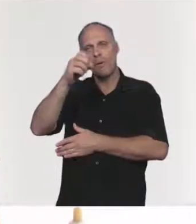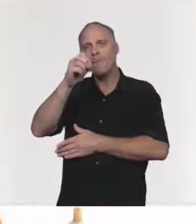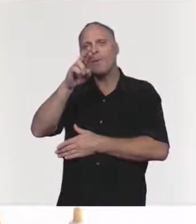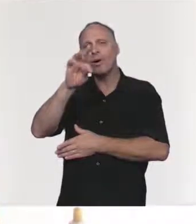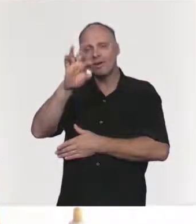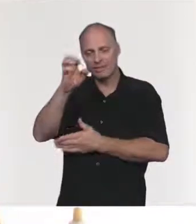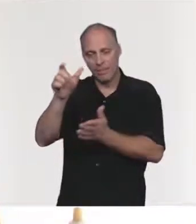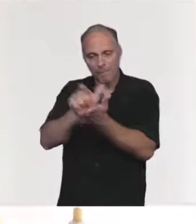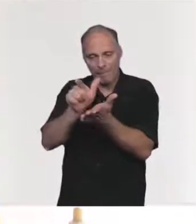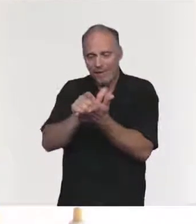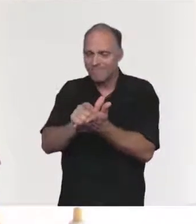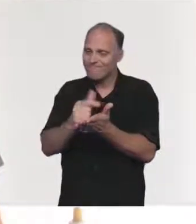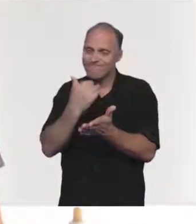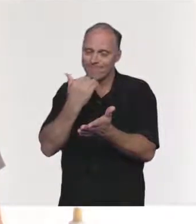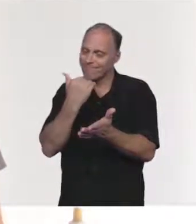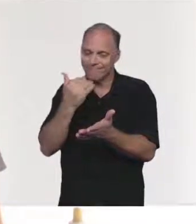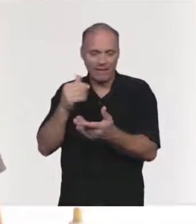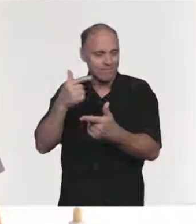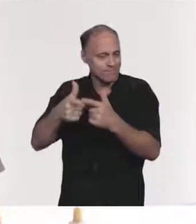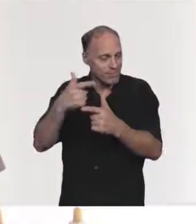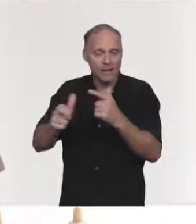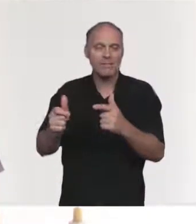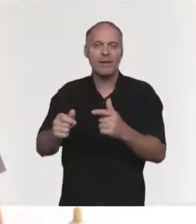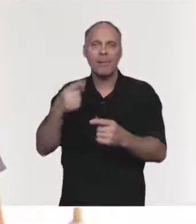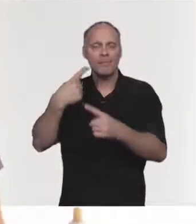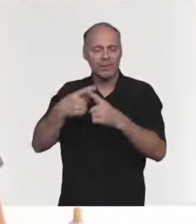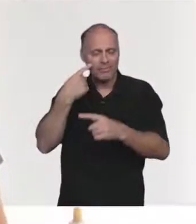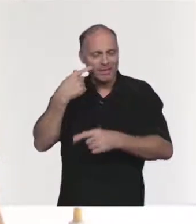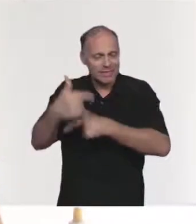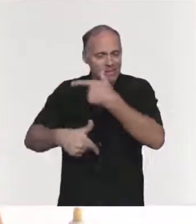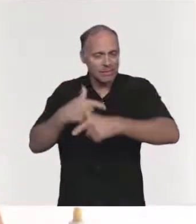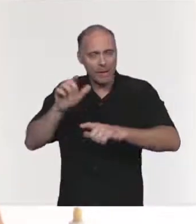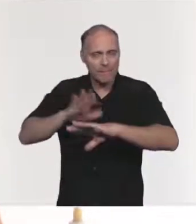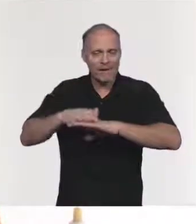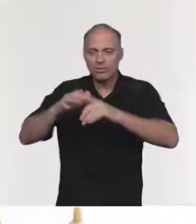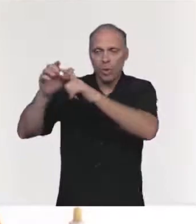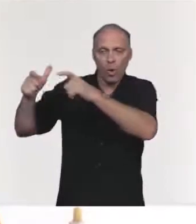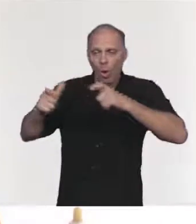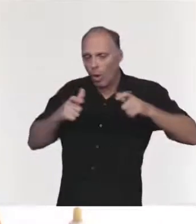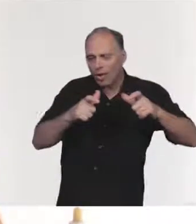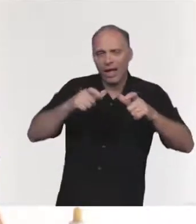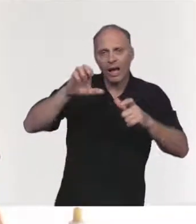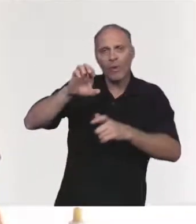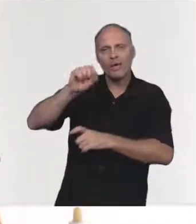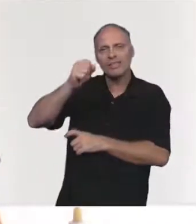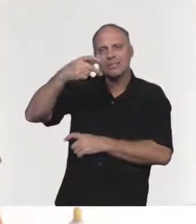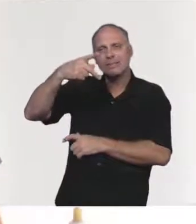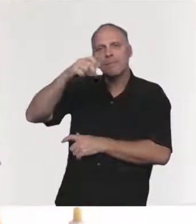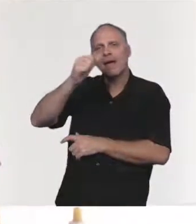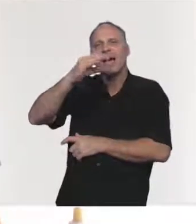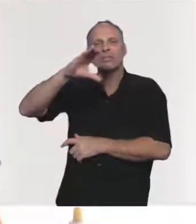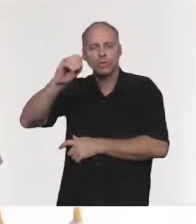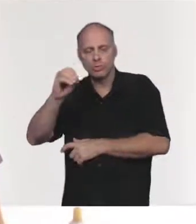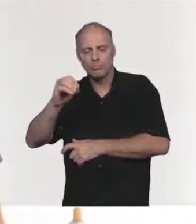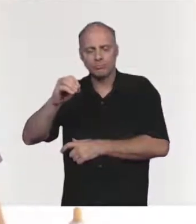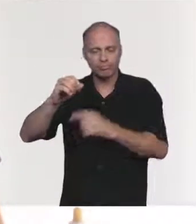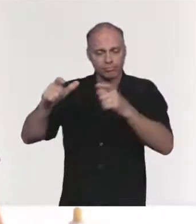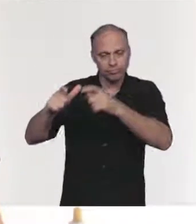não dar conta. Então eu comecei a trabalhar muito com o espaço. Então começaram a ocorrer